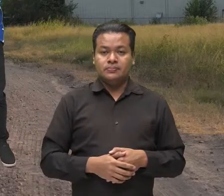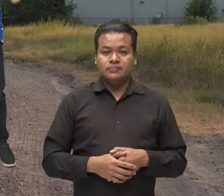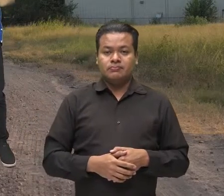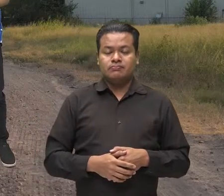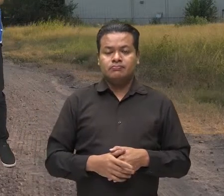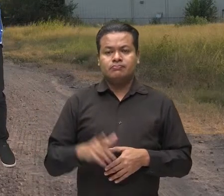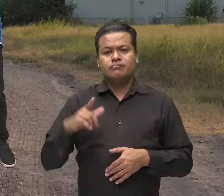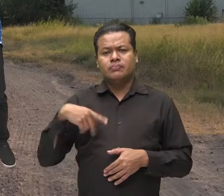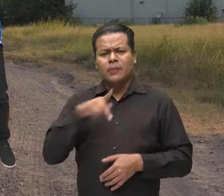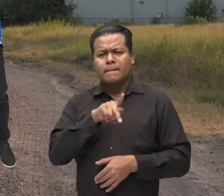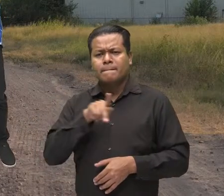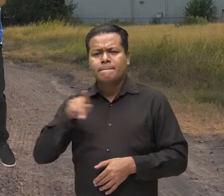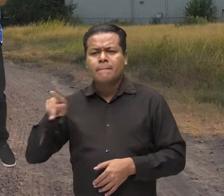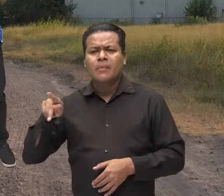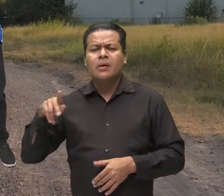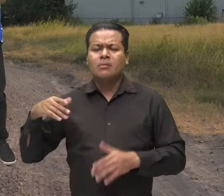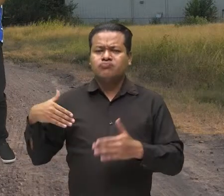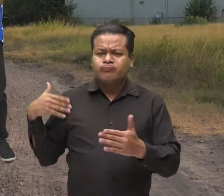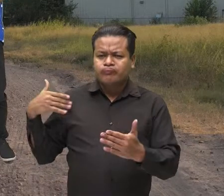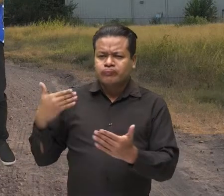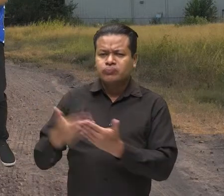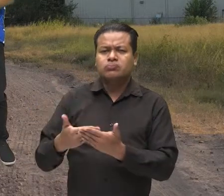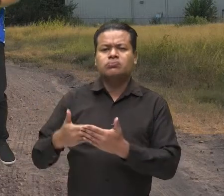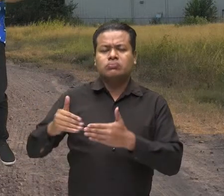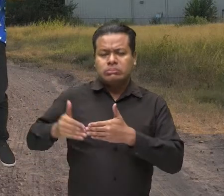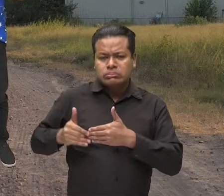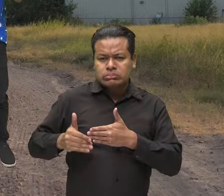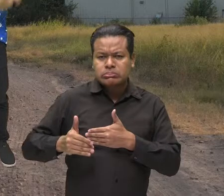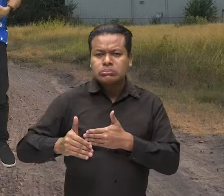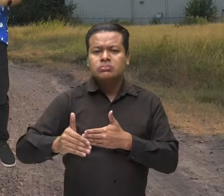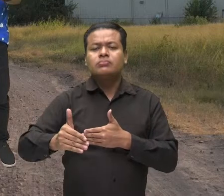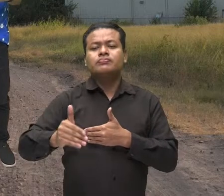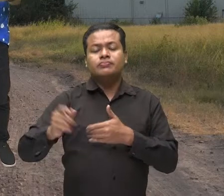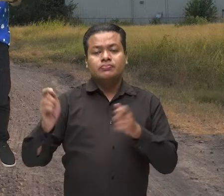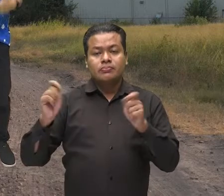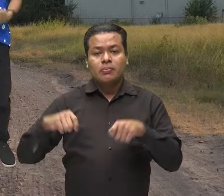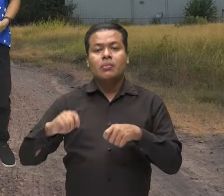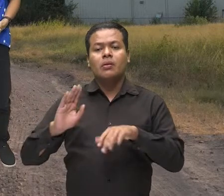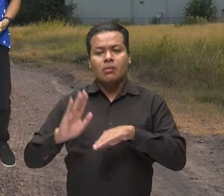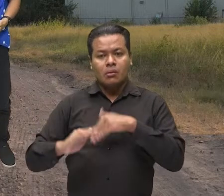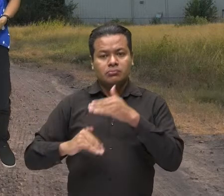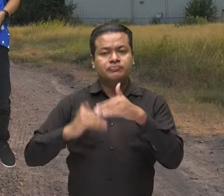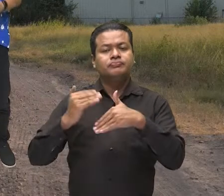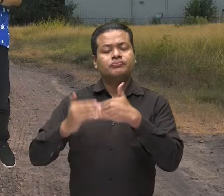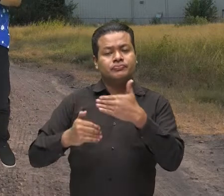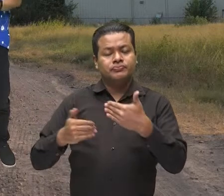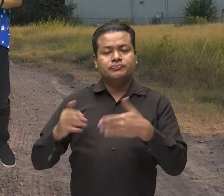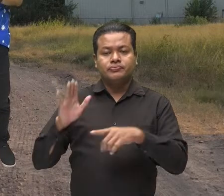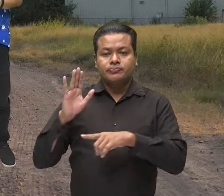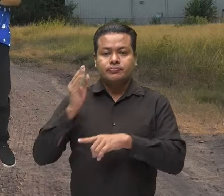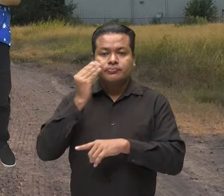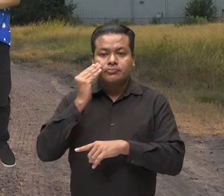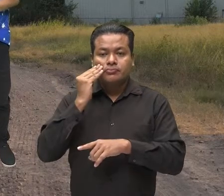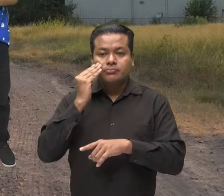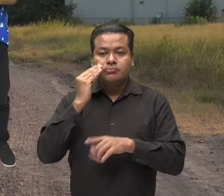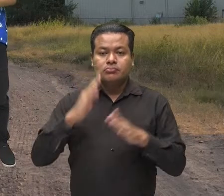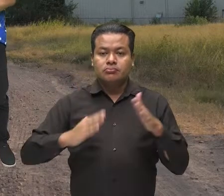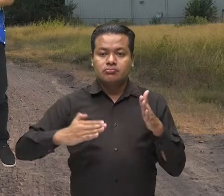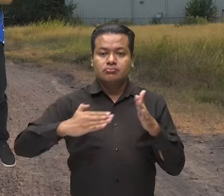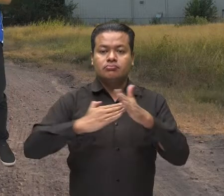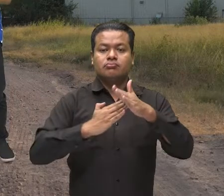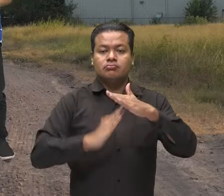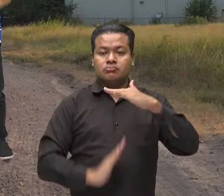Tantos presidentes ali ao longo da década de 90, da década de 2000, têm evoluído muito nessa questão da limitação